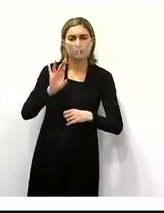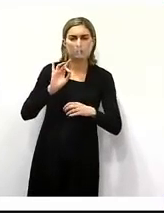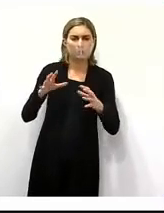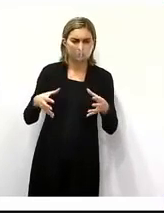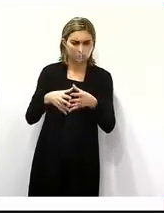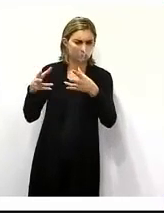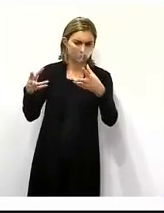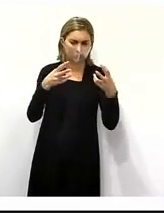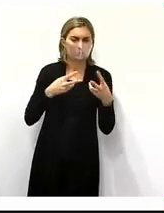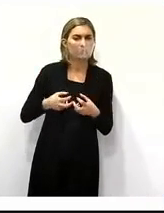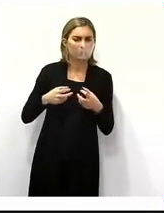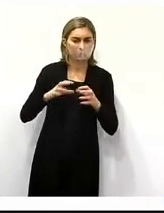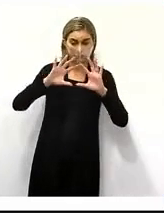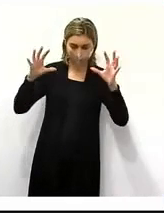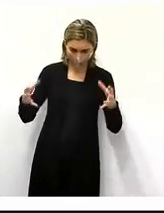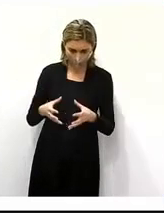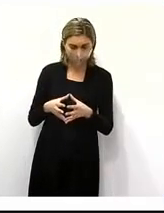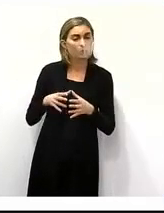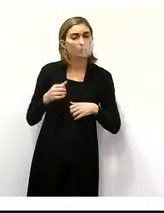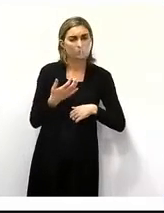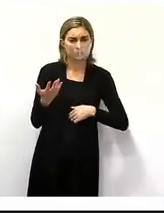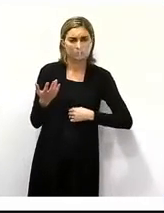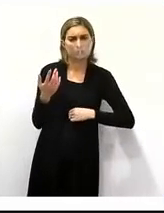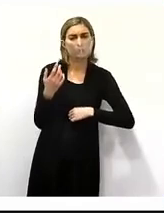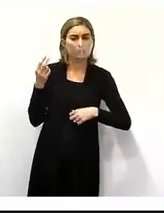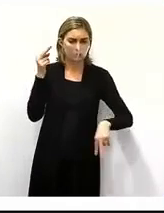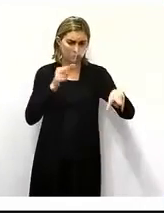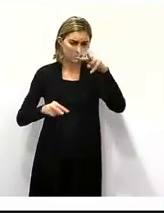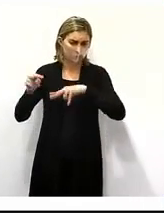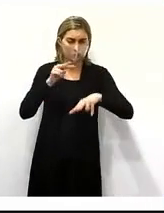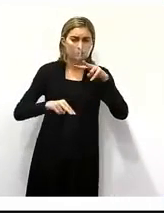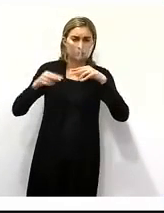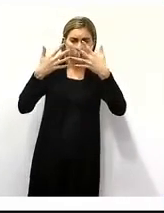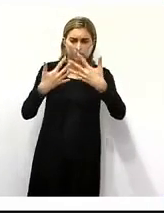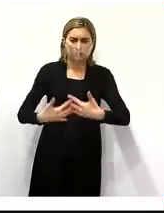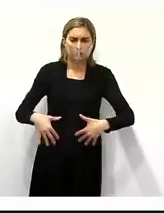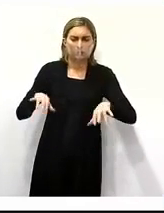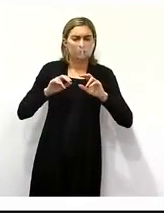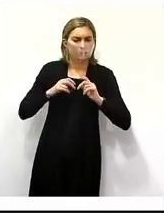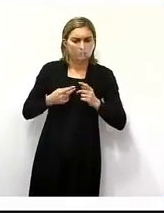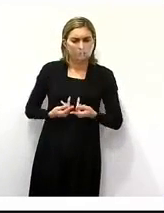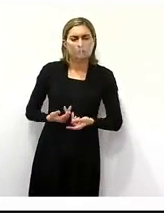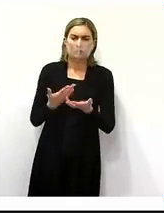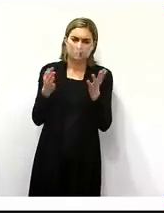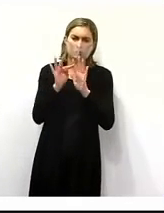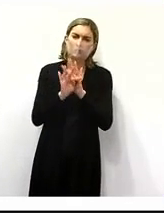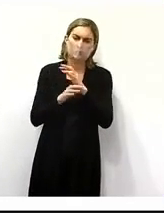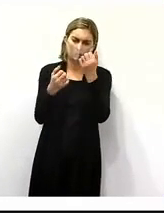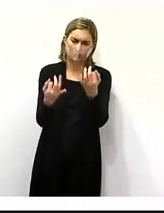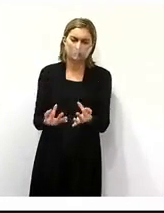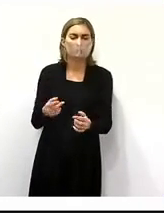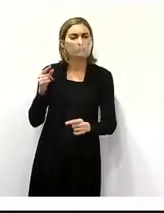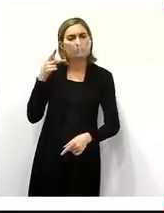seja percebido no todo. Então, a visão de Rousseau em relação à natureza humana, conforme o texto expressa,